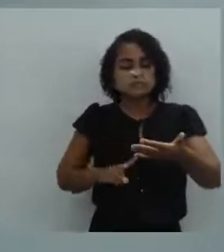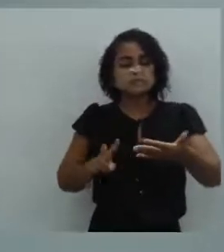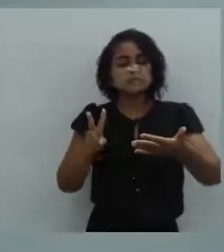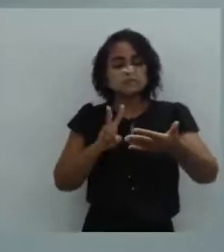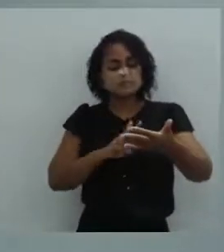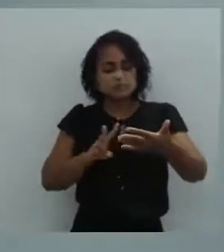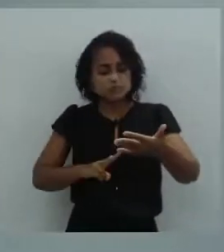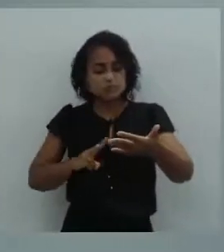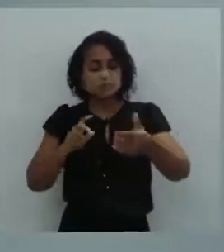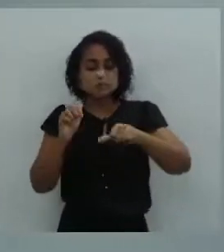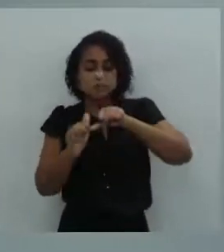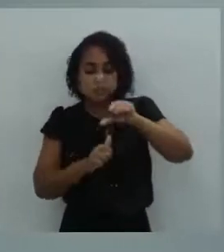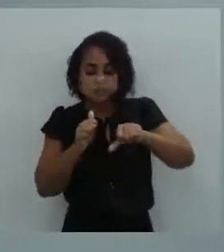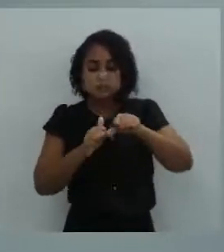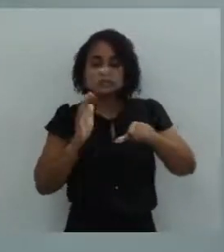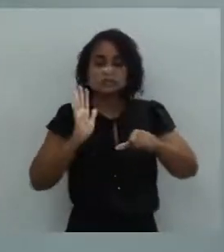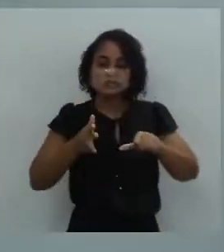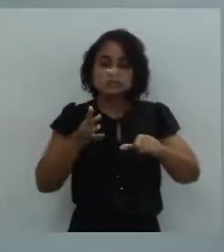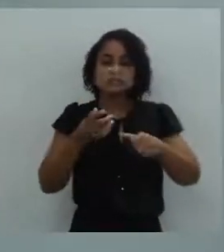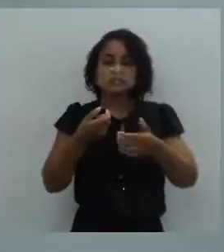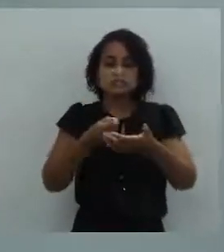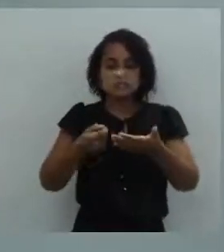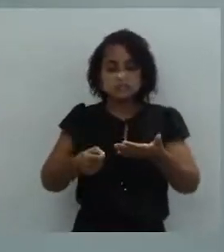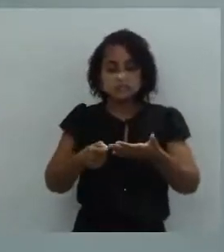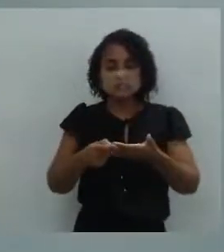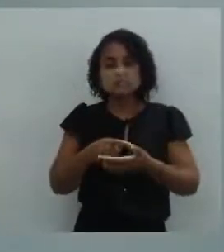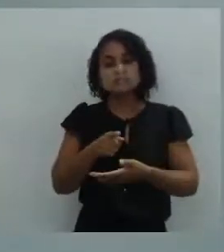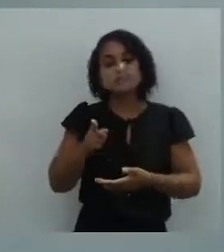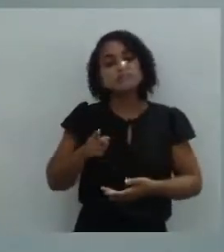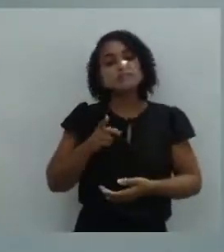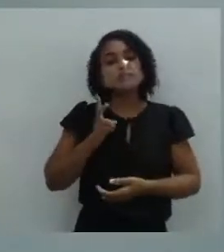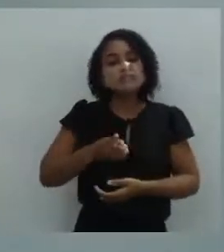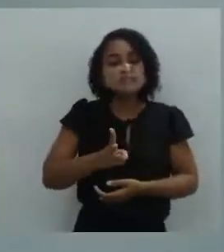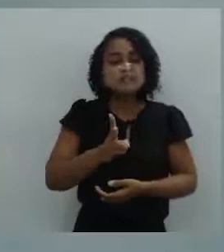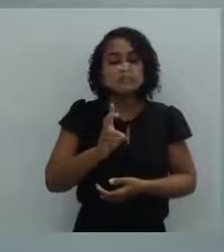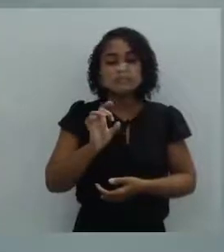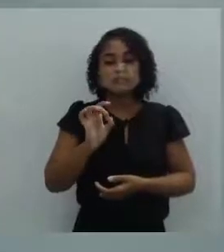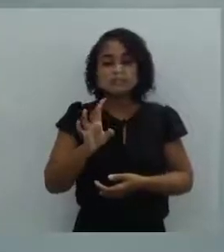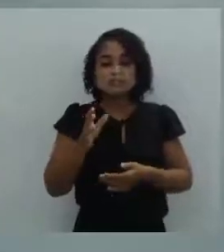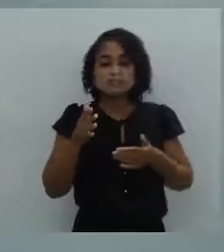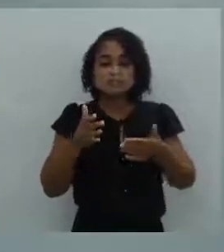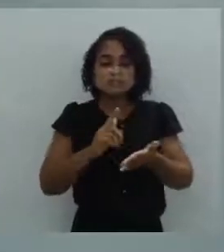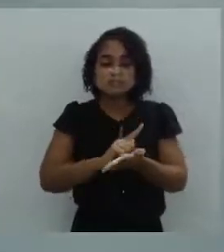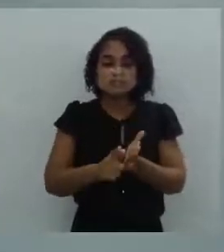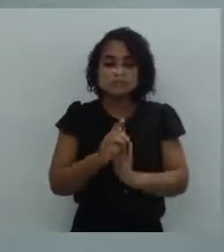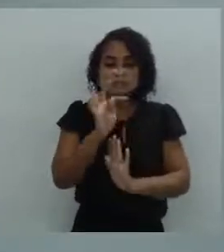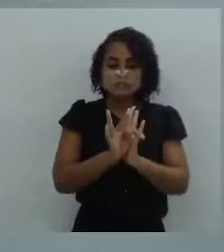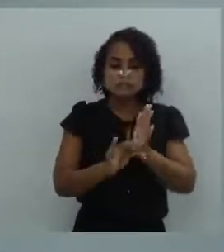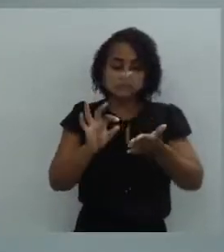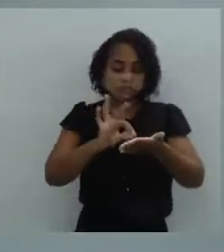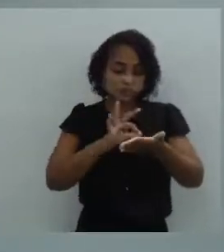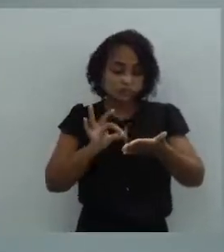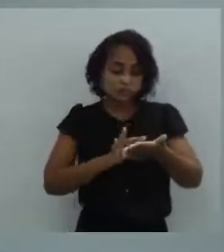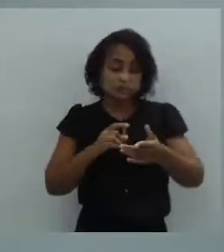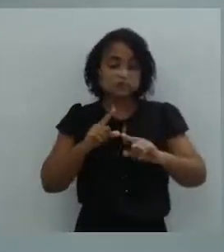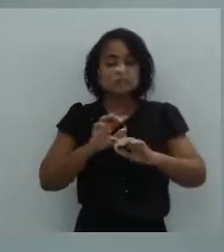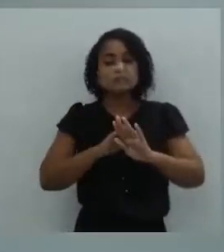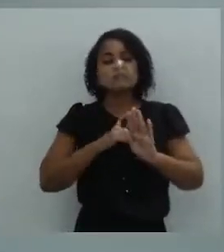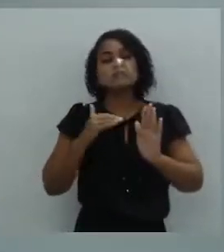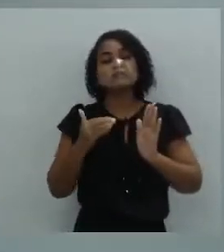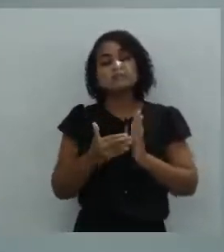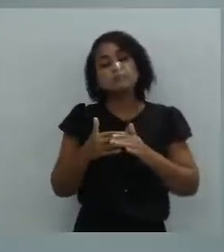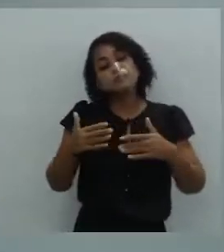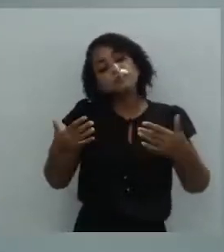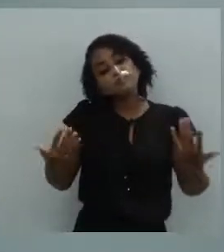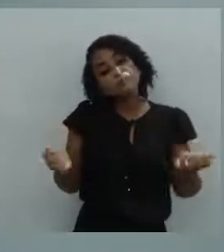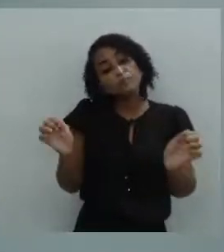relendo e editando aquilo que a gente já escreveu. Façam isso sempre, não apenas para esse gênero textual do abaixo-assinado, mas para todos.